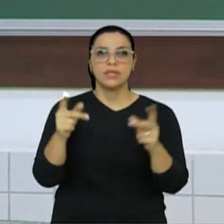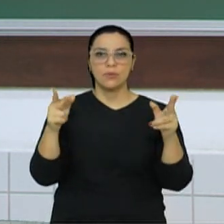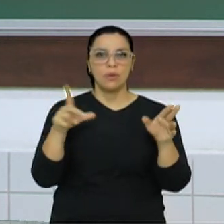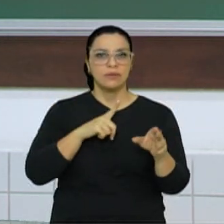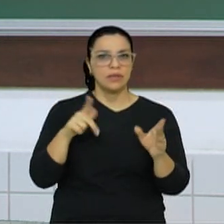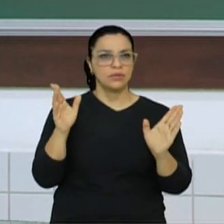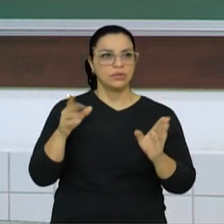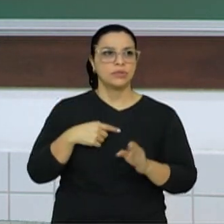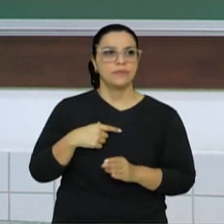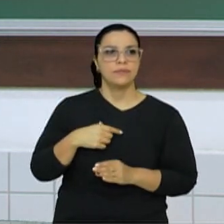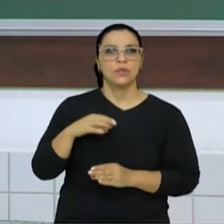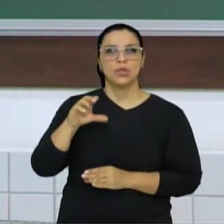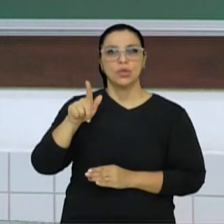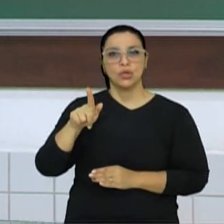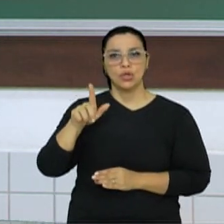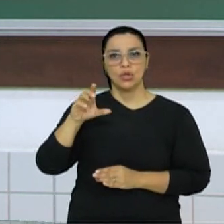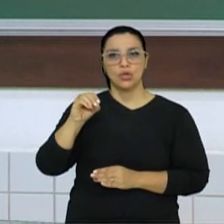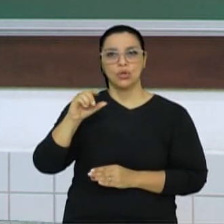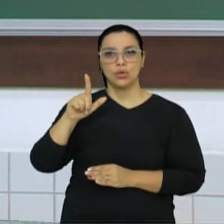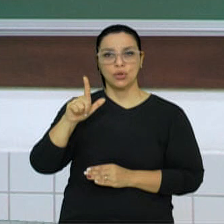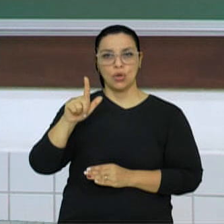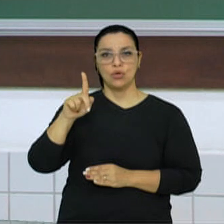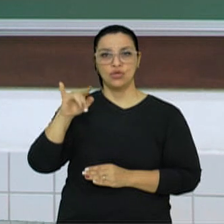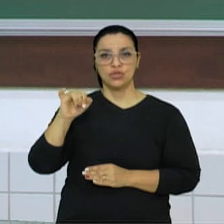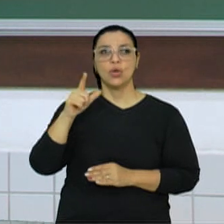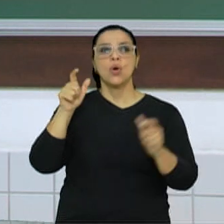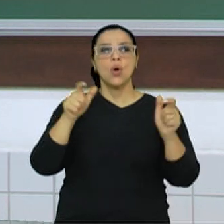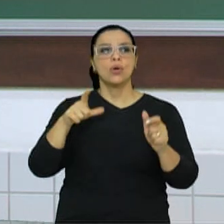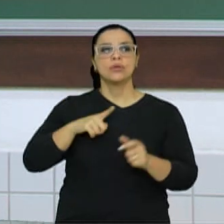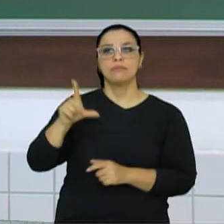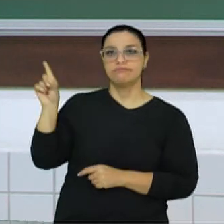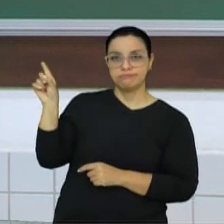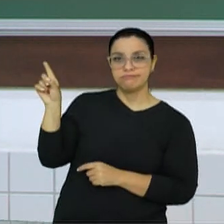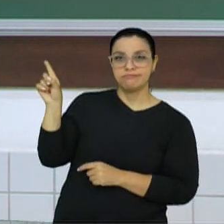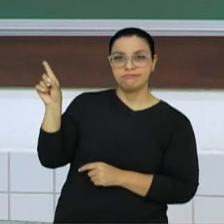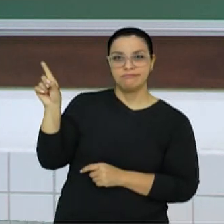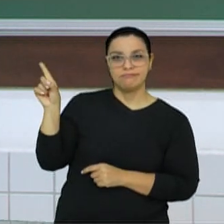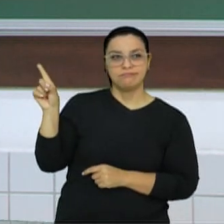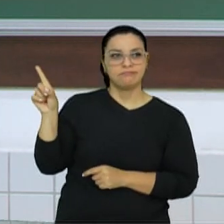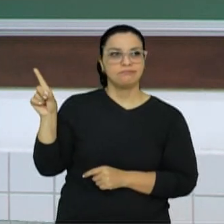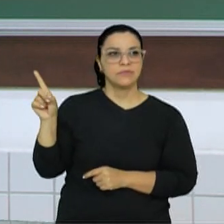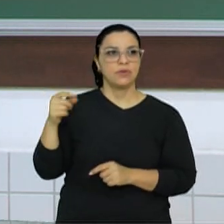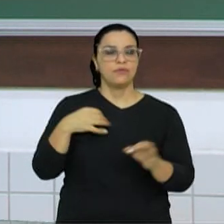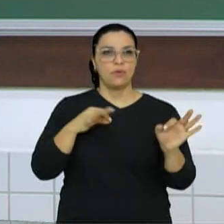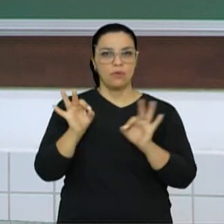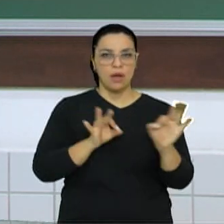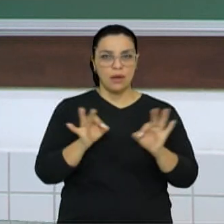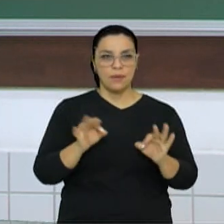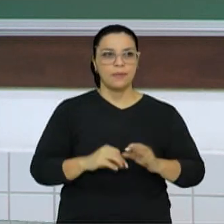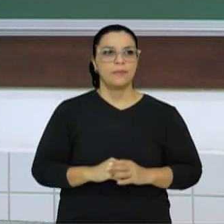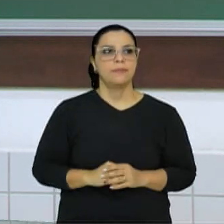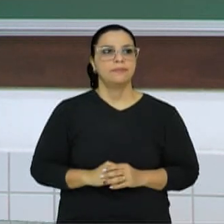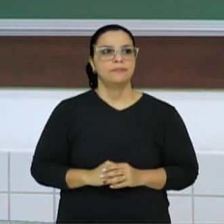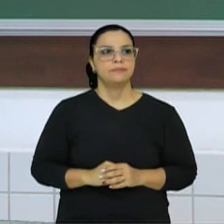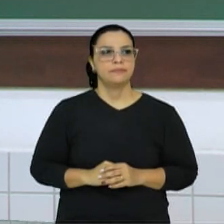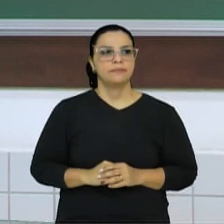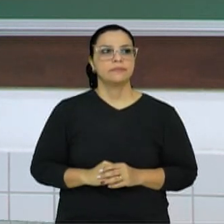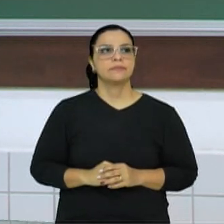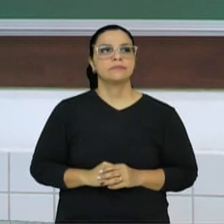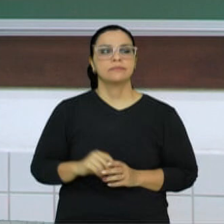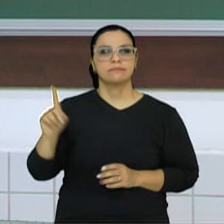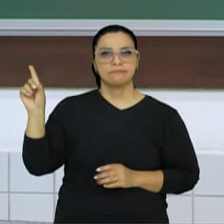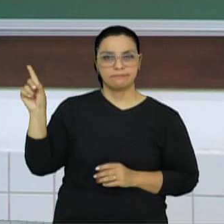aqui. Complexo Golgiense. Onde é que eu coloquei o complexo Golgiense? Coloquei aqui nesse cantinho, certo?